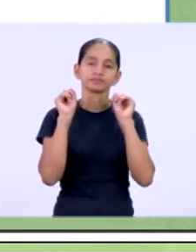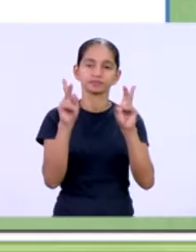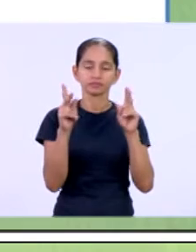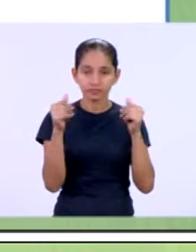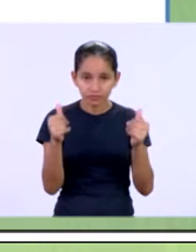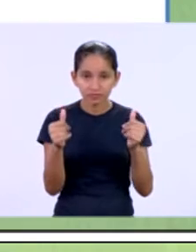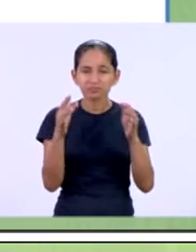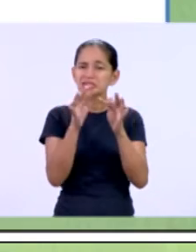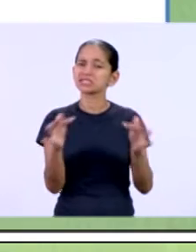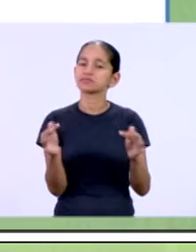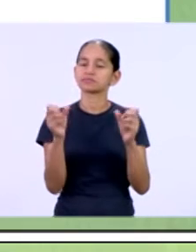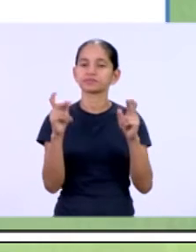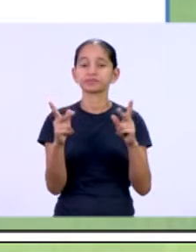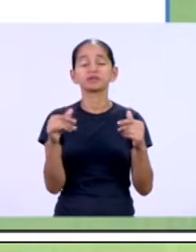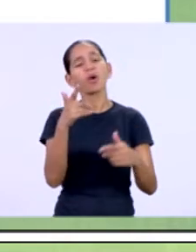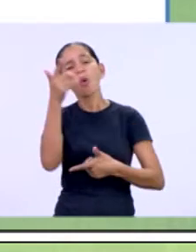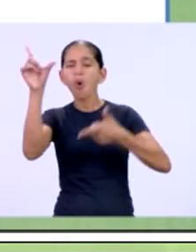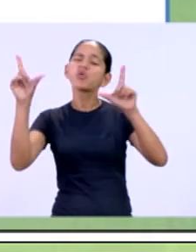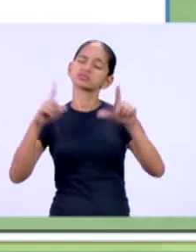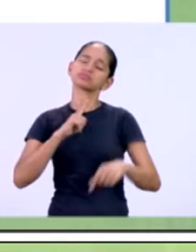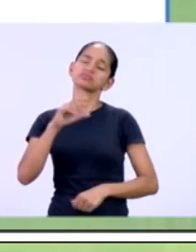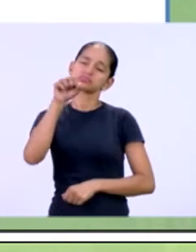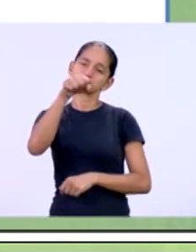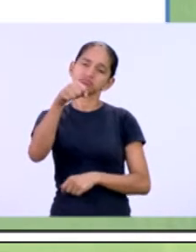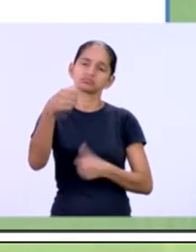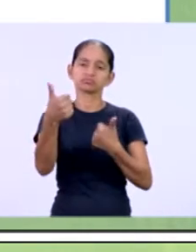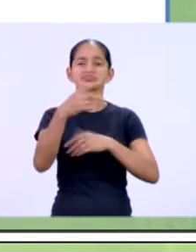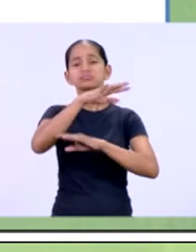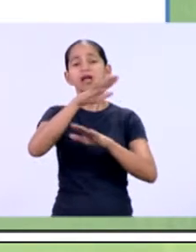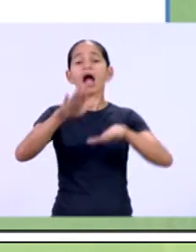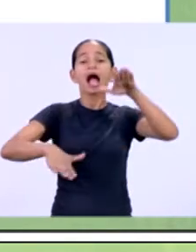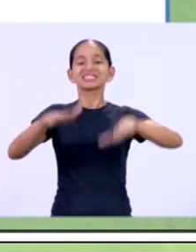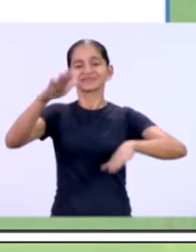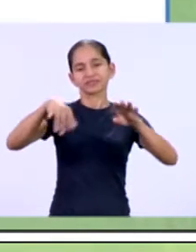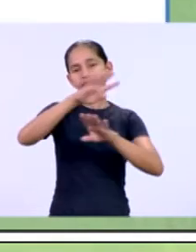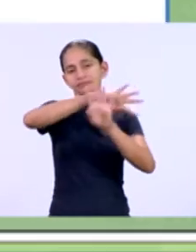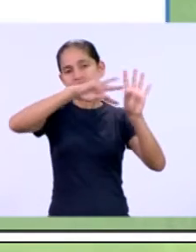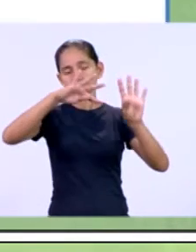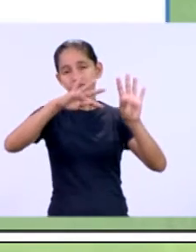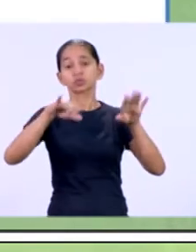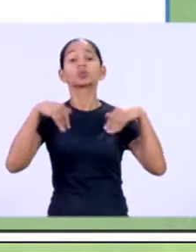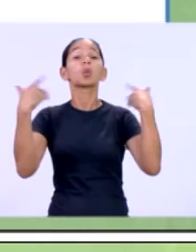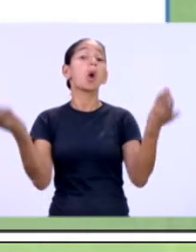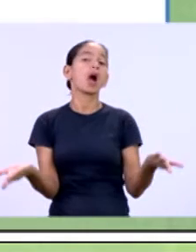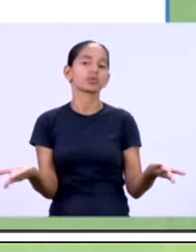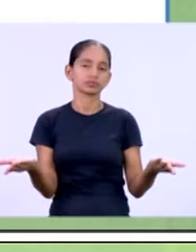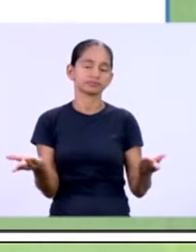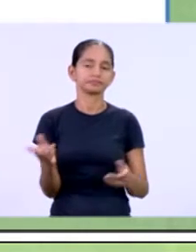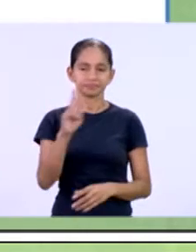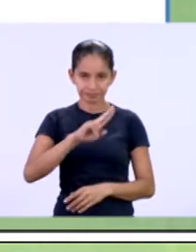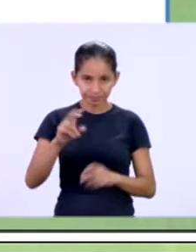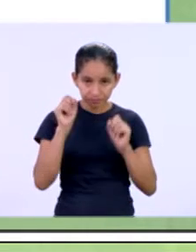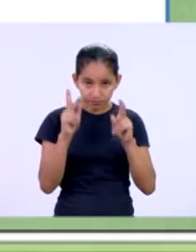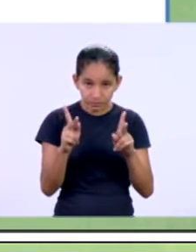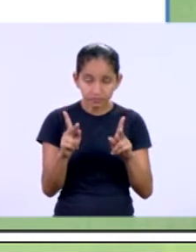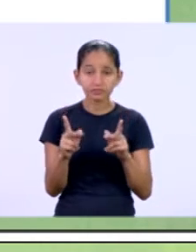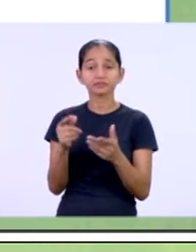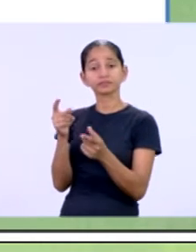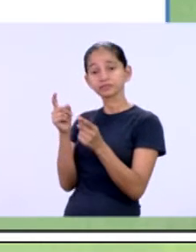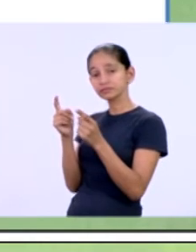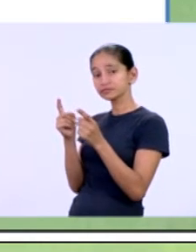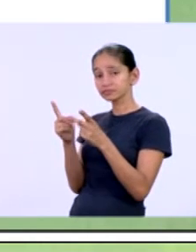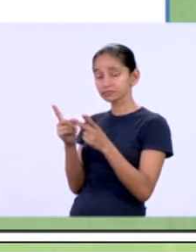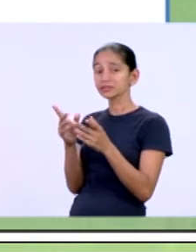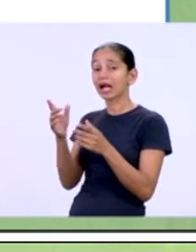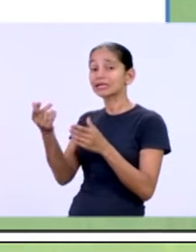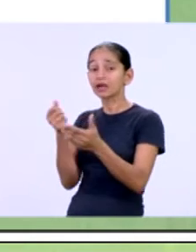gente calcular isso. Existem outras e isso aí depende da tabela disposta pelo Senado Federal. Nas vendas existem débitos